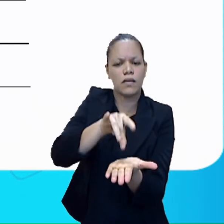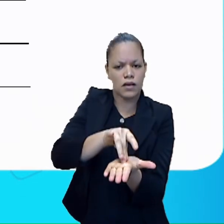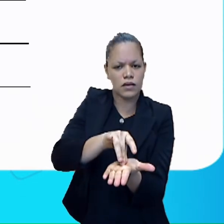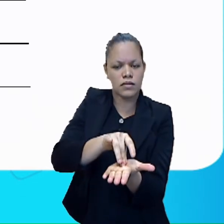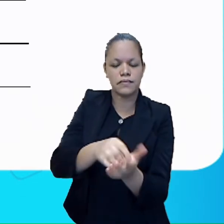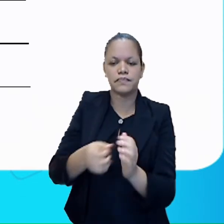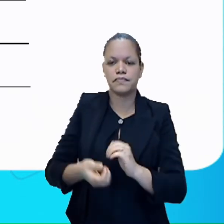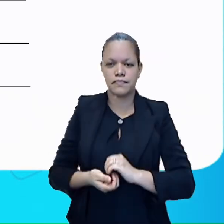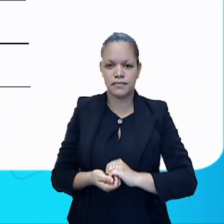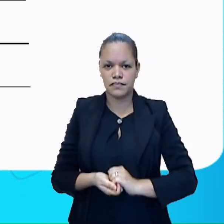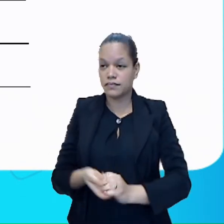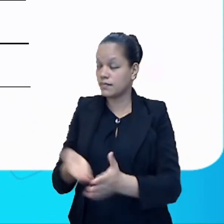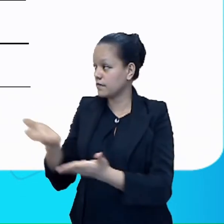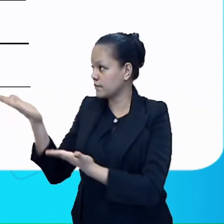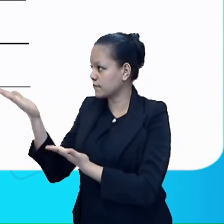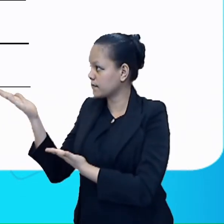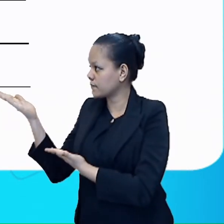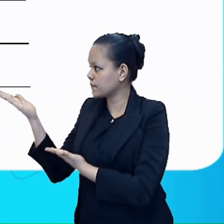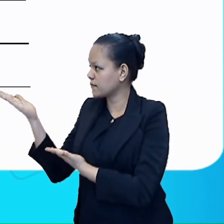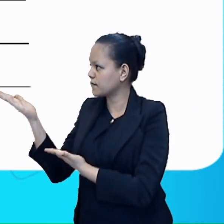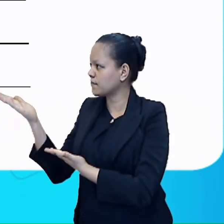afirmativa.